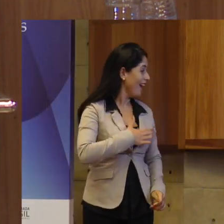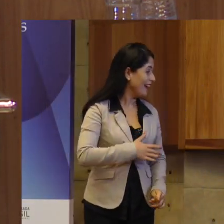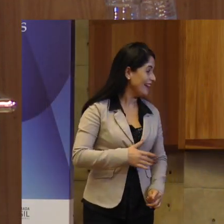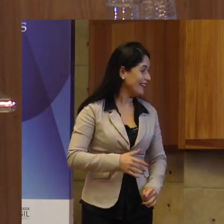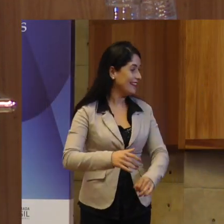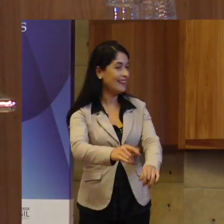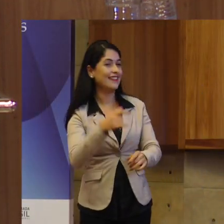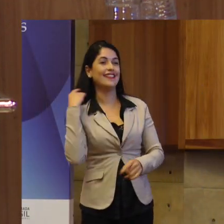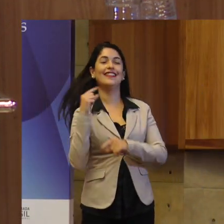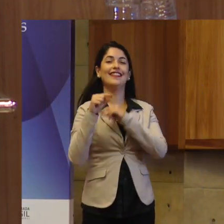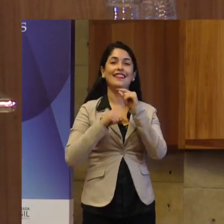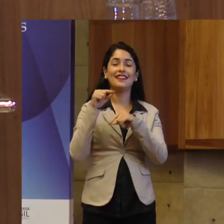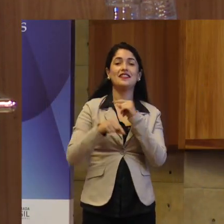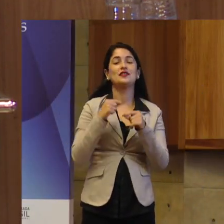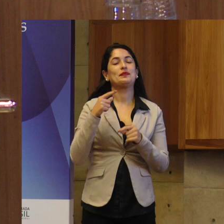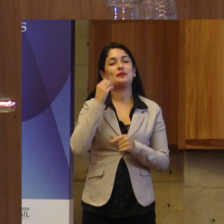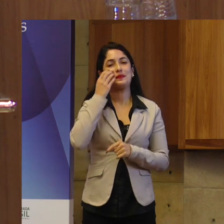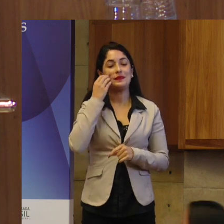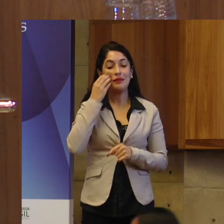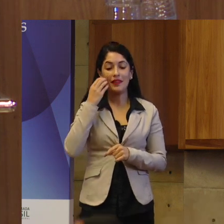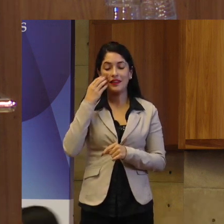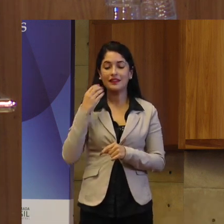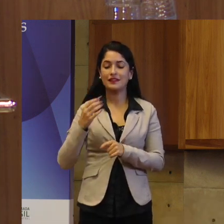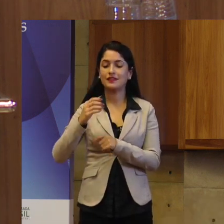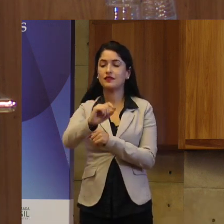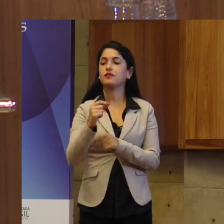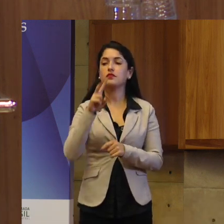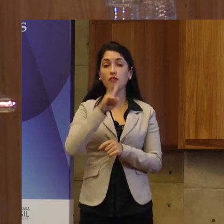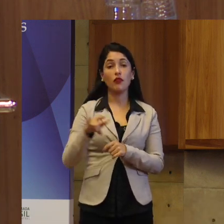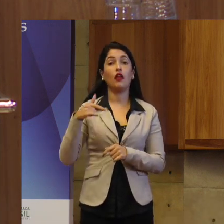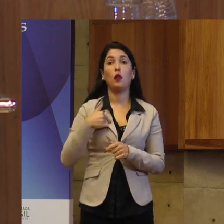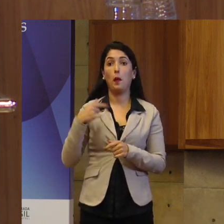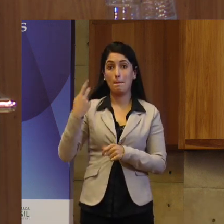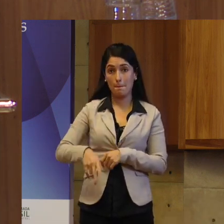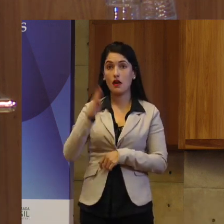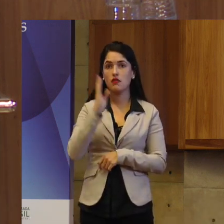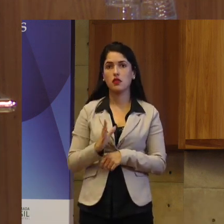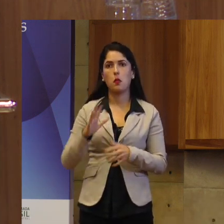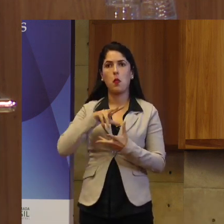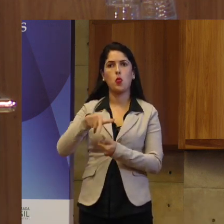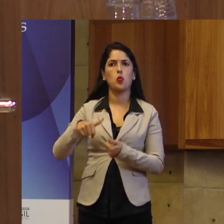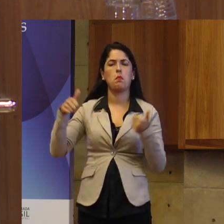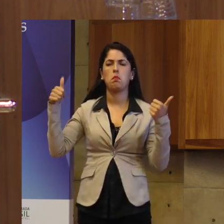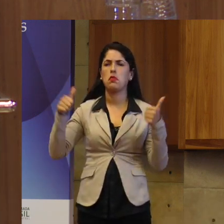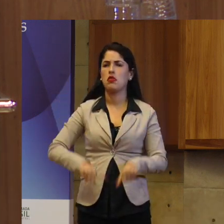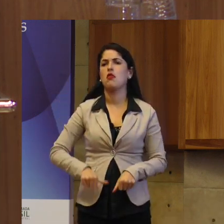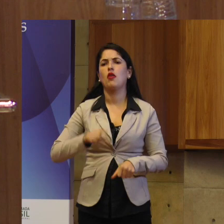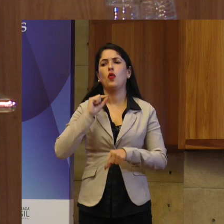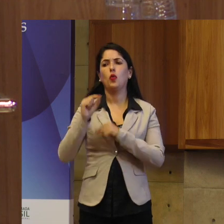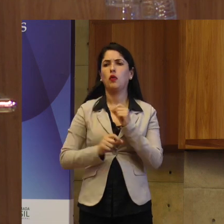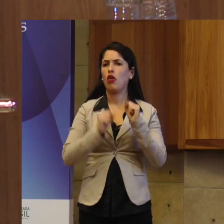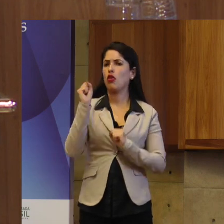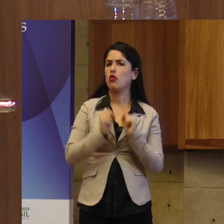digitalização. Senão nós vamos agravar o nosso quadro, que já é o pior do mundo, de desindustrialização precoce. O Brasil